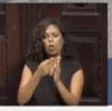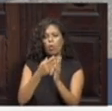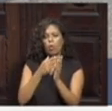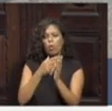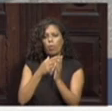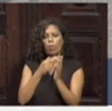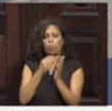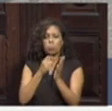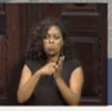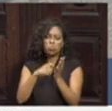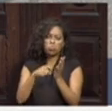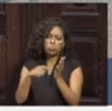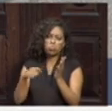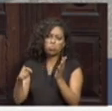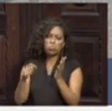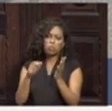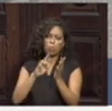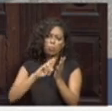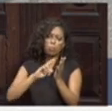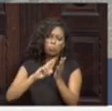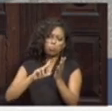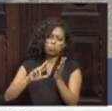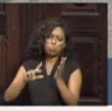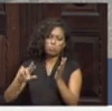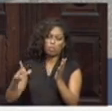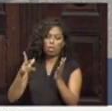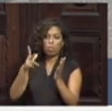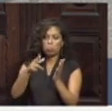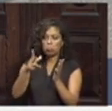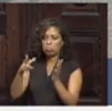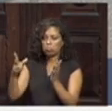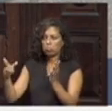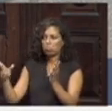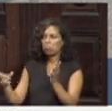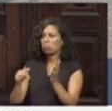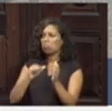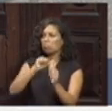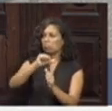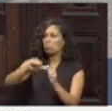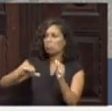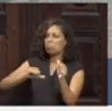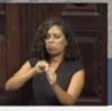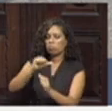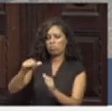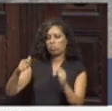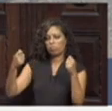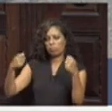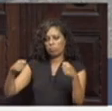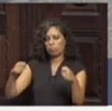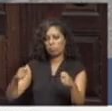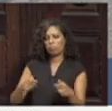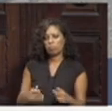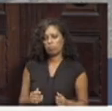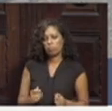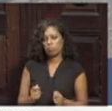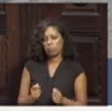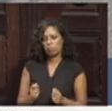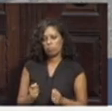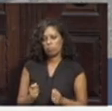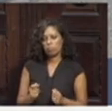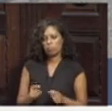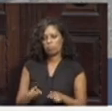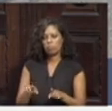vale a pena dar uma olhada, dar uma conferida, da mesma maneira que no cálculo dos percentuais, que eu percebi foi o seguinte: Porque a quarta parte do município,